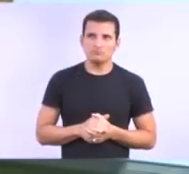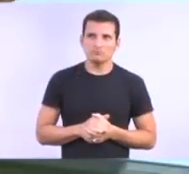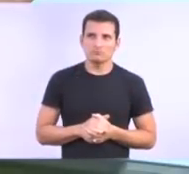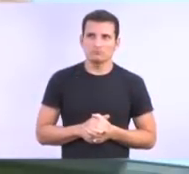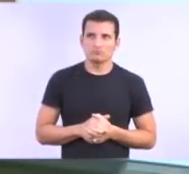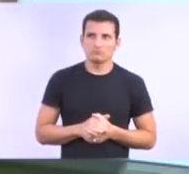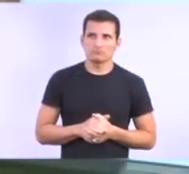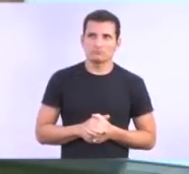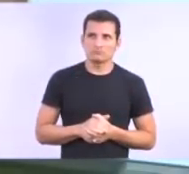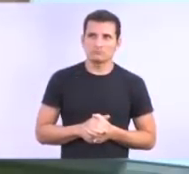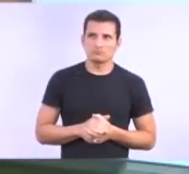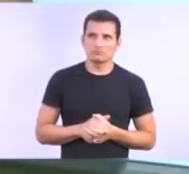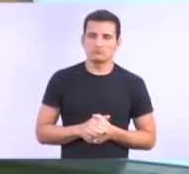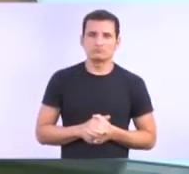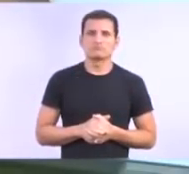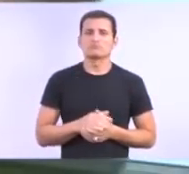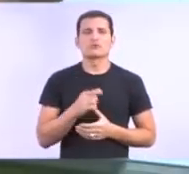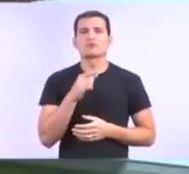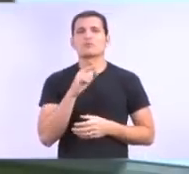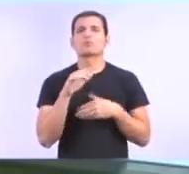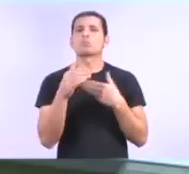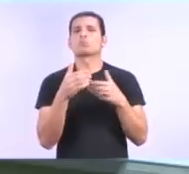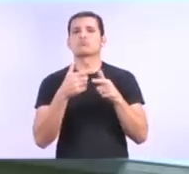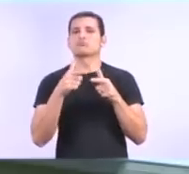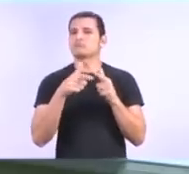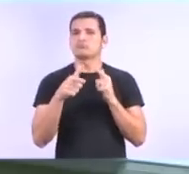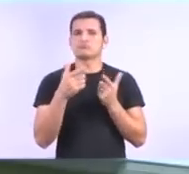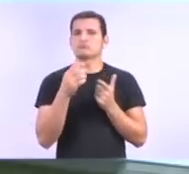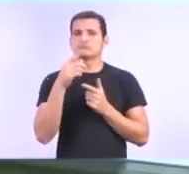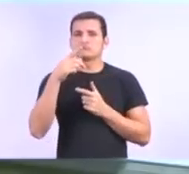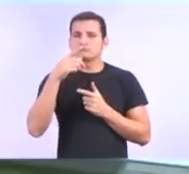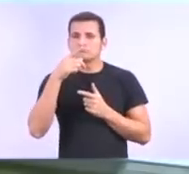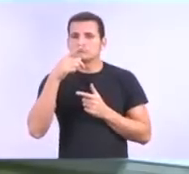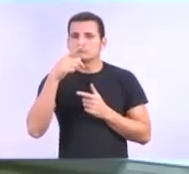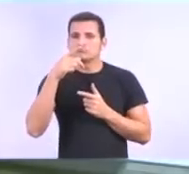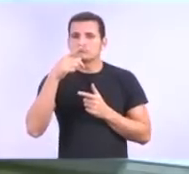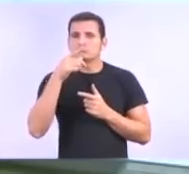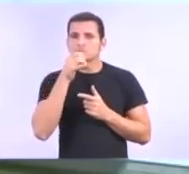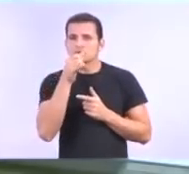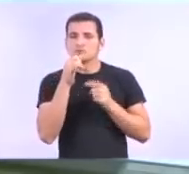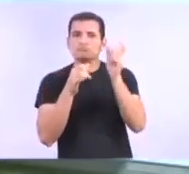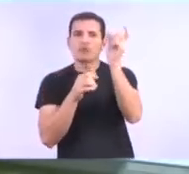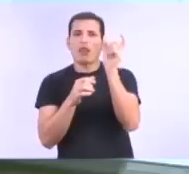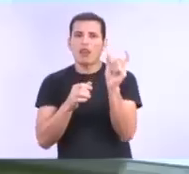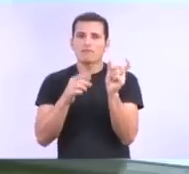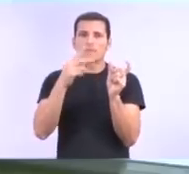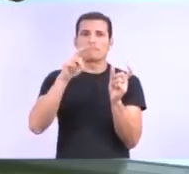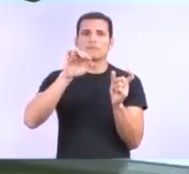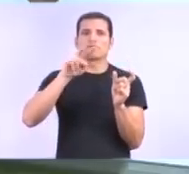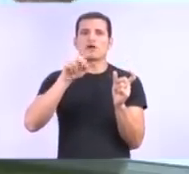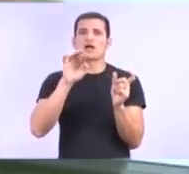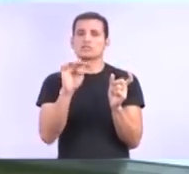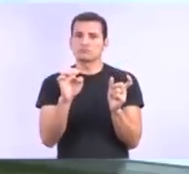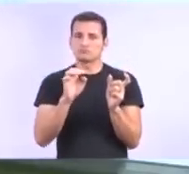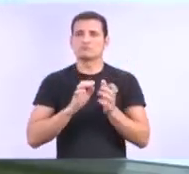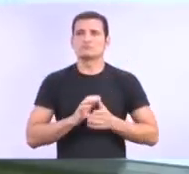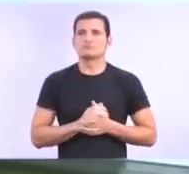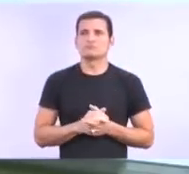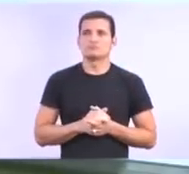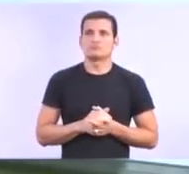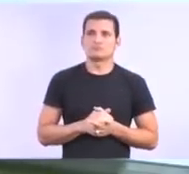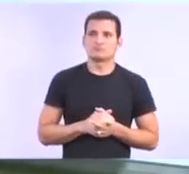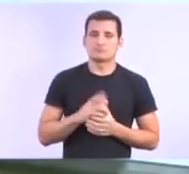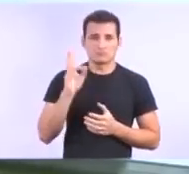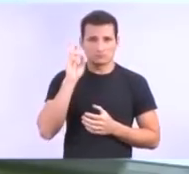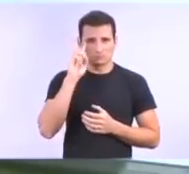Tudo bem, e qual é a consequência disso aí? Qual é a consequência de ter colocado privado? Vamos ver o que aconteceu agora naquele código. Lembrando,